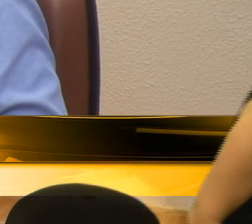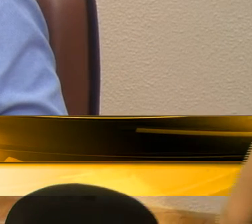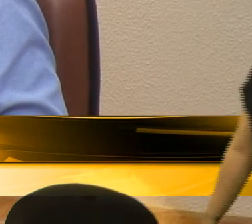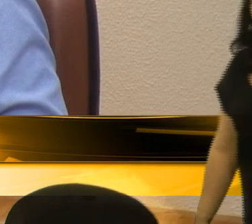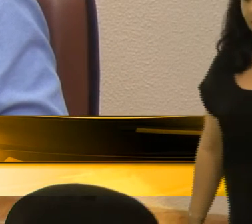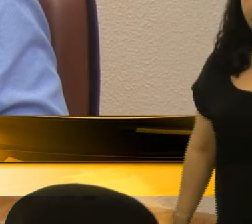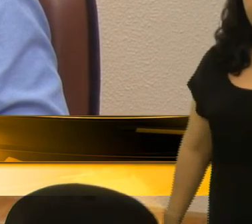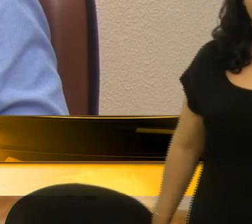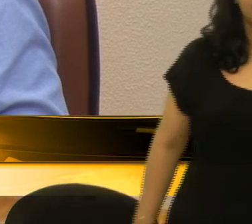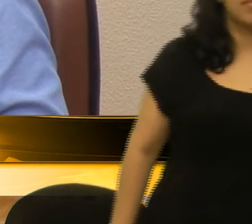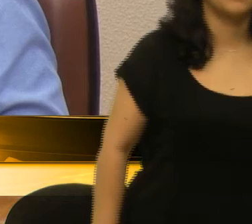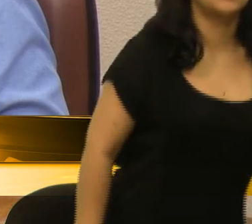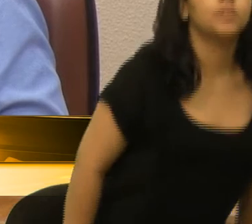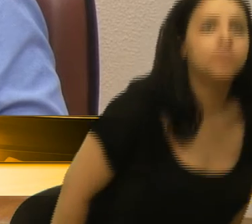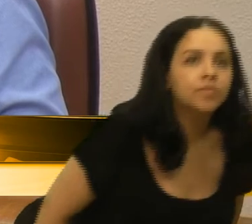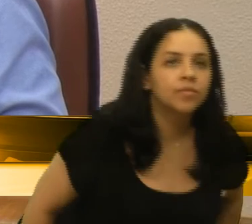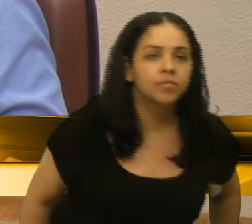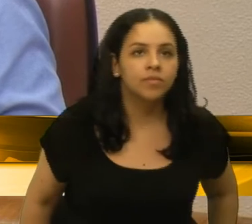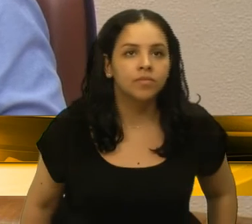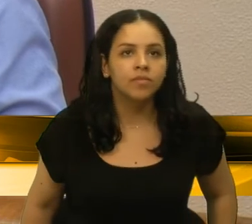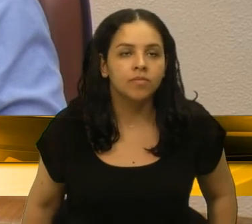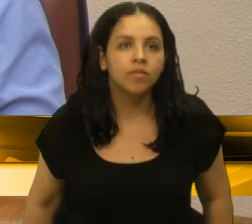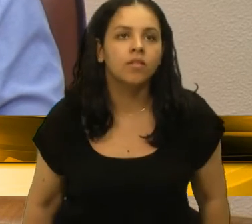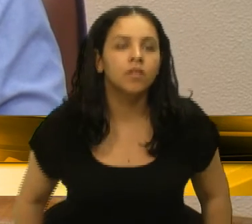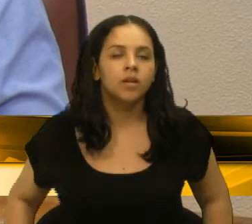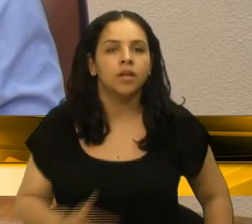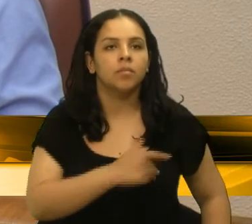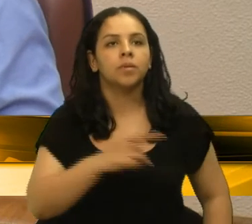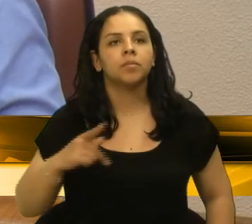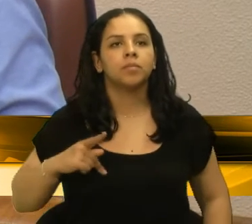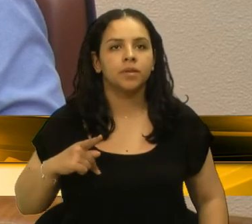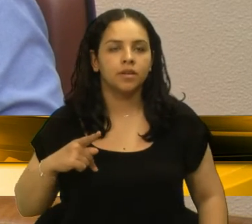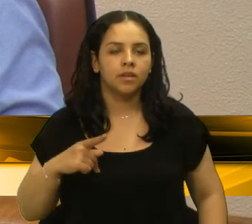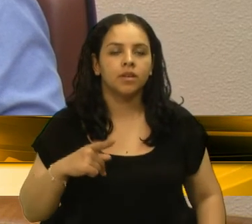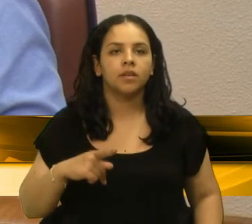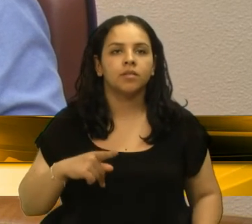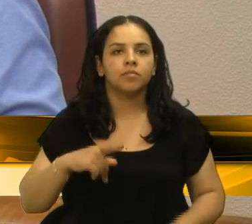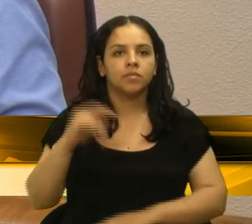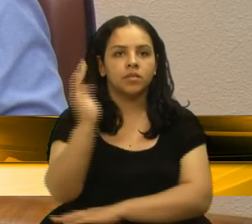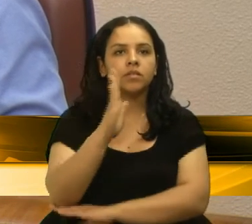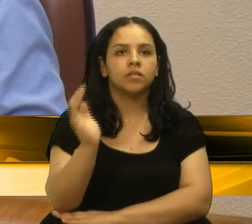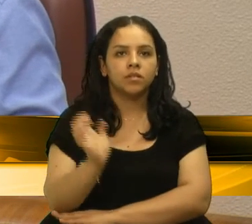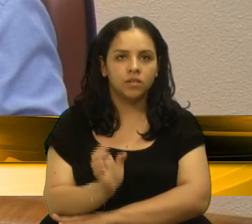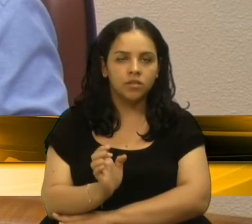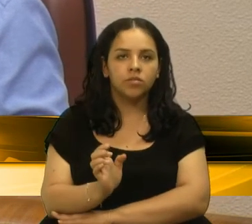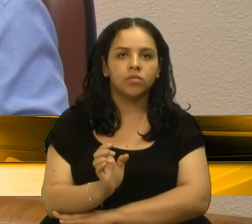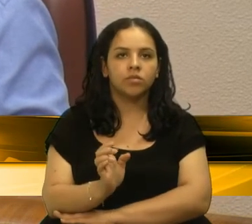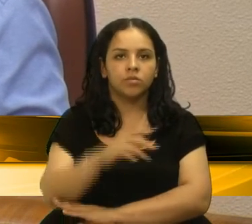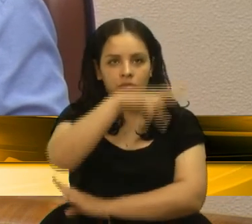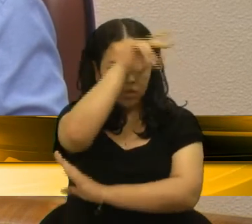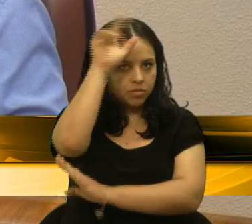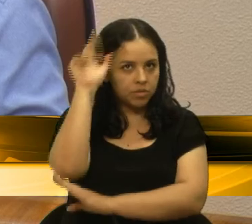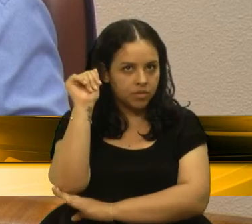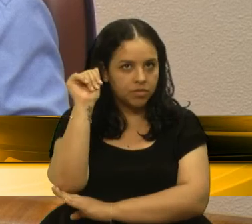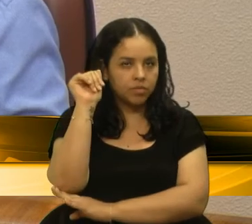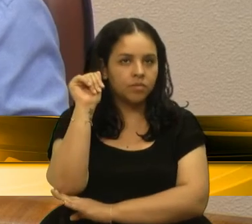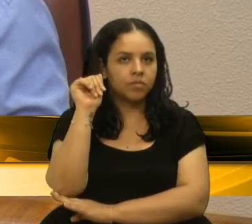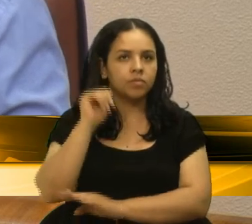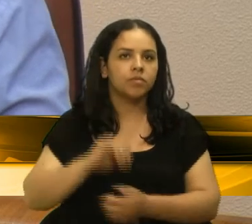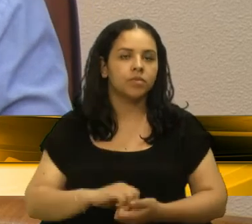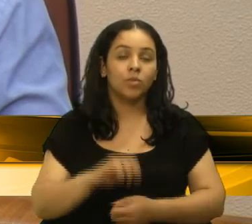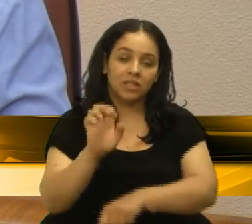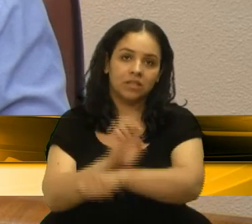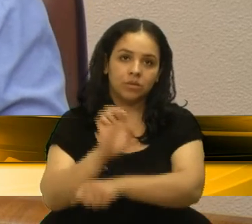relatórios quinzenais aos Ministérios Públicos Federal e Estadual. Em algum desses relatórios houve algum apontamento de que o município não